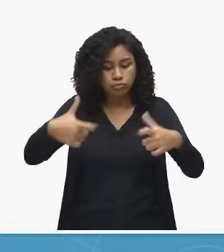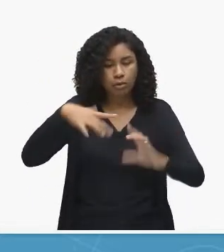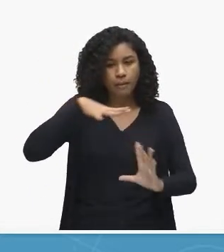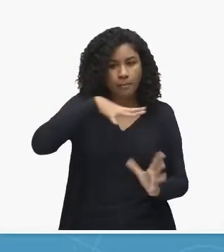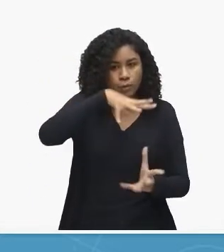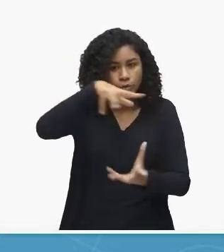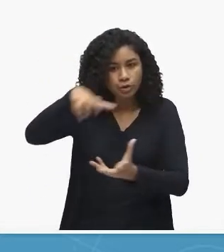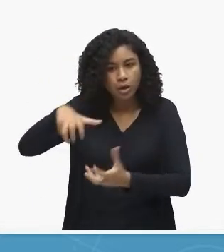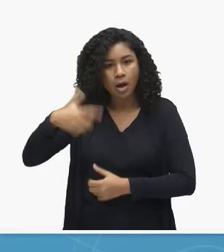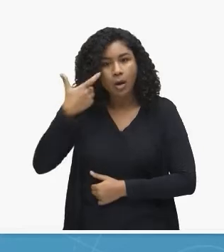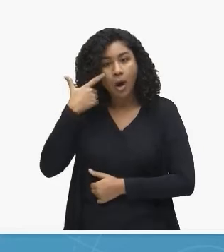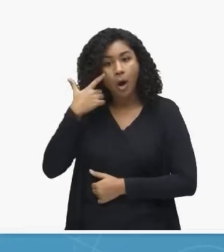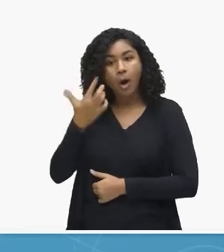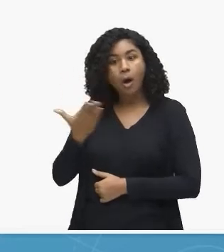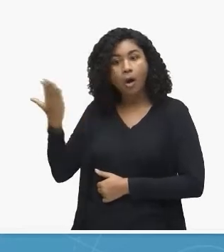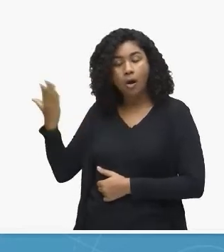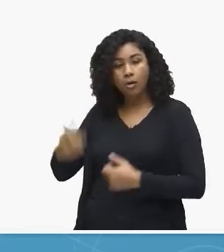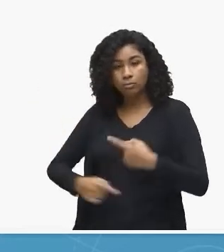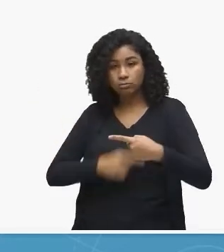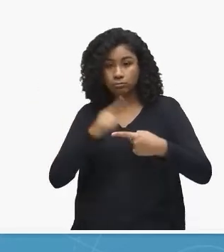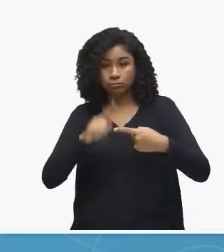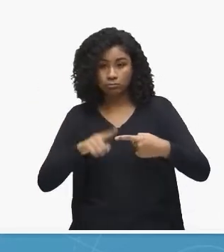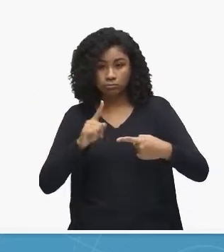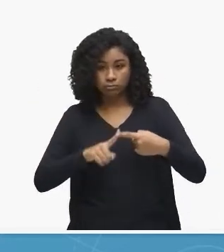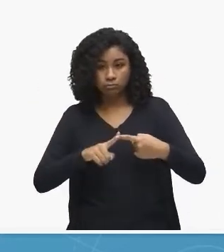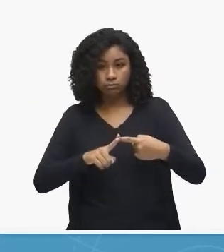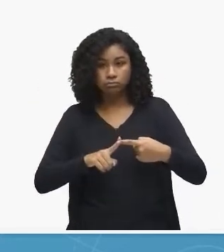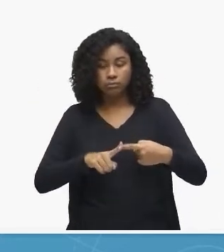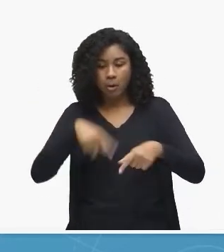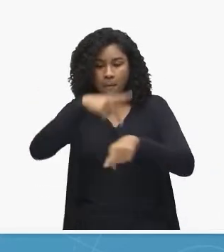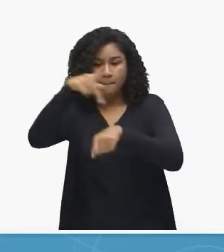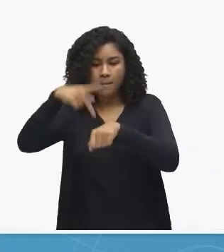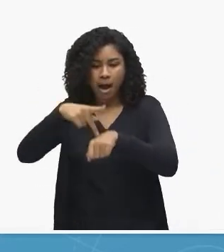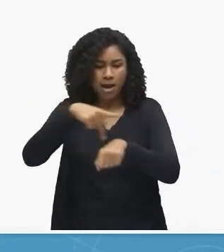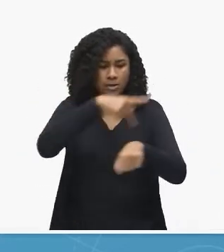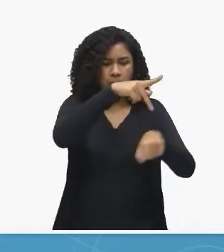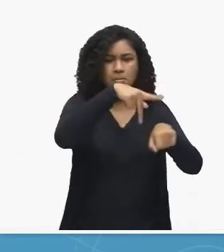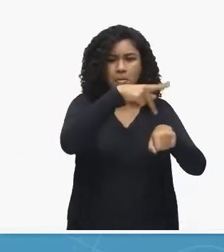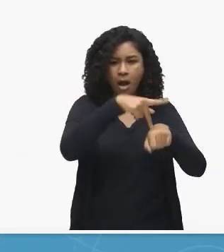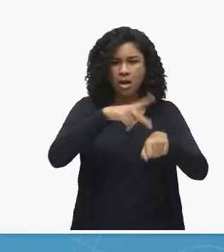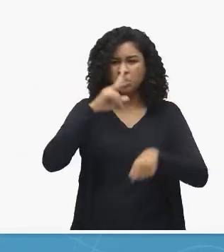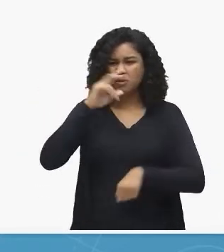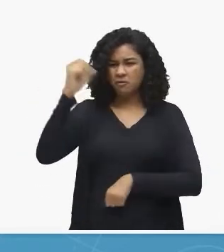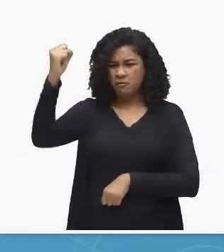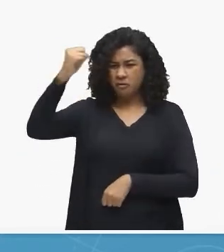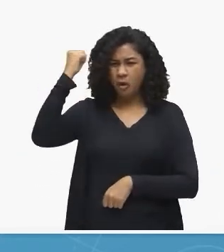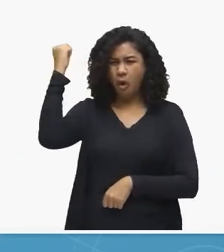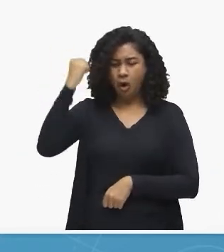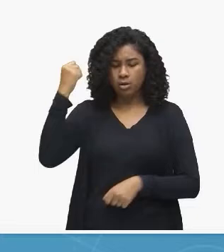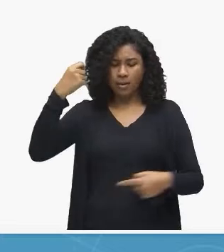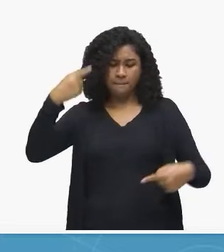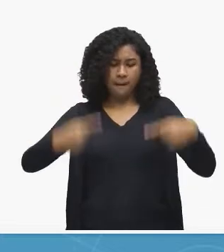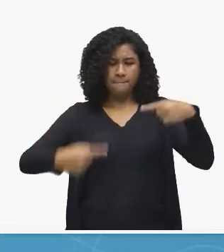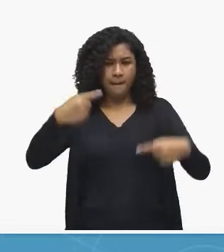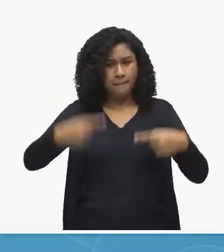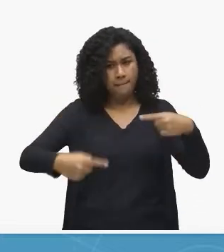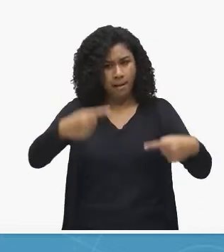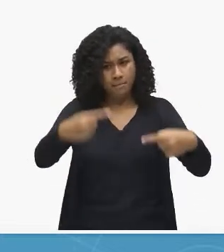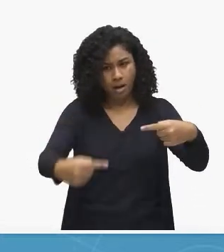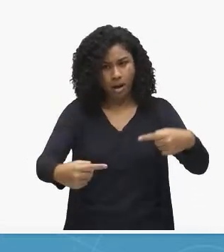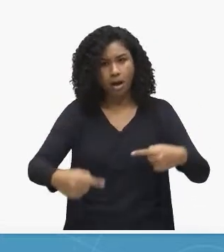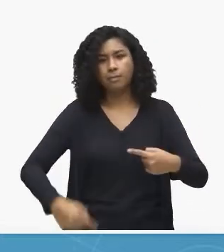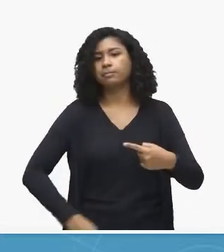imperialistas, né, para que fique bem claro, as disputas imperialistas, né, desagregação do Império Turco-Otomano, vai aguçar